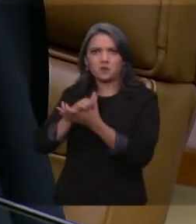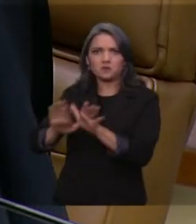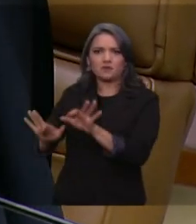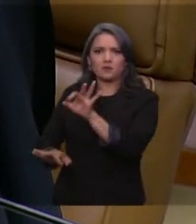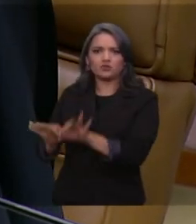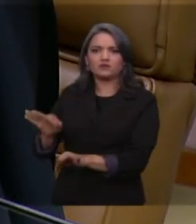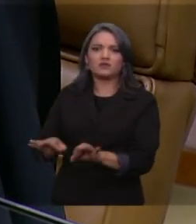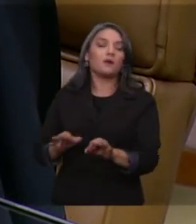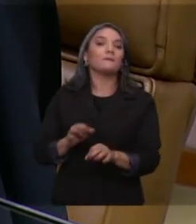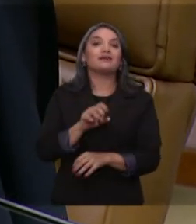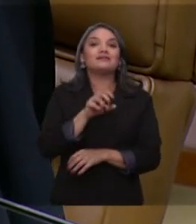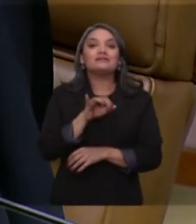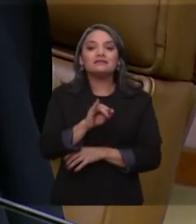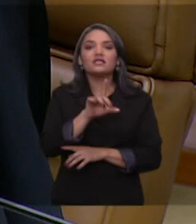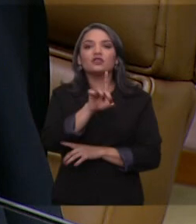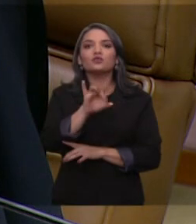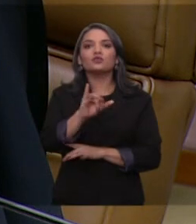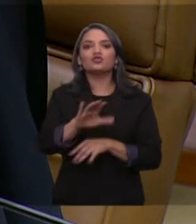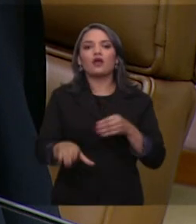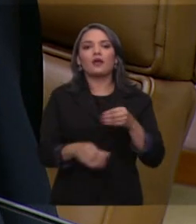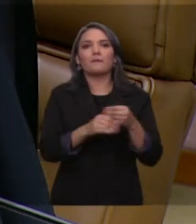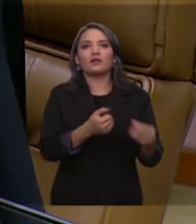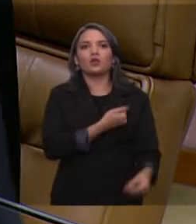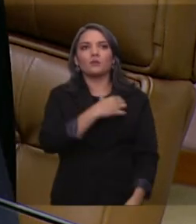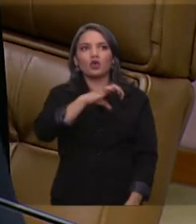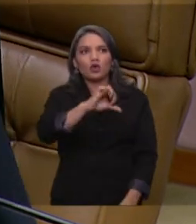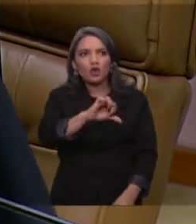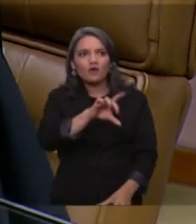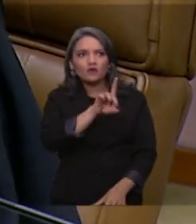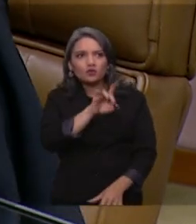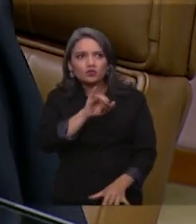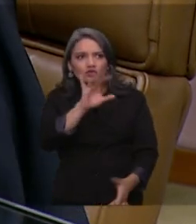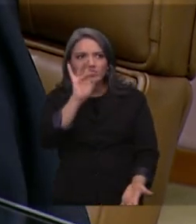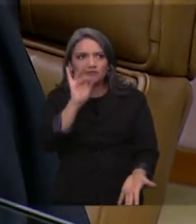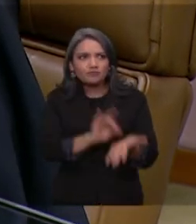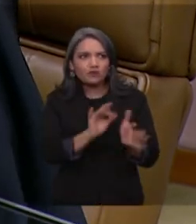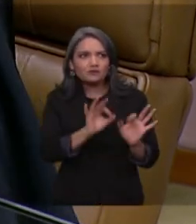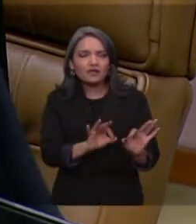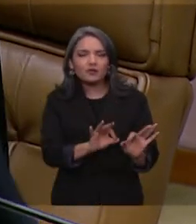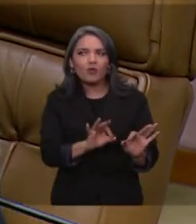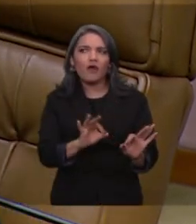na data da promulgação da emenda número 9, o casal comprovasse